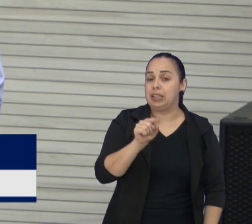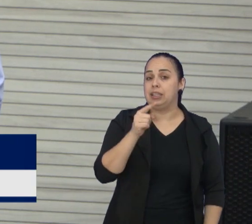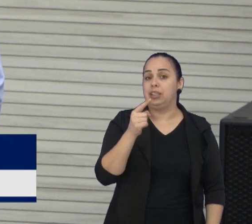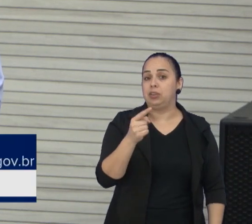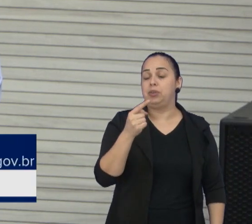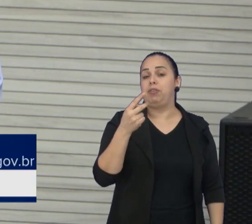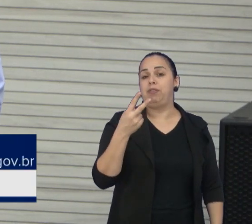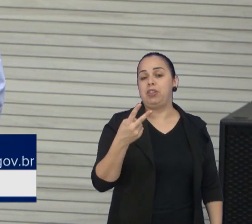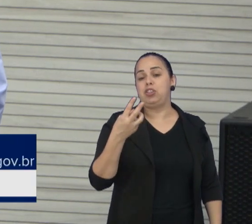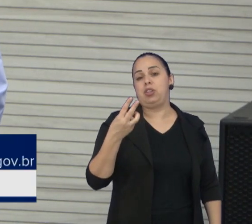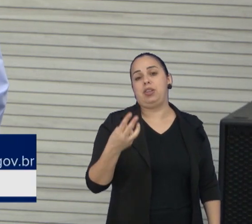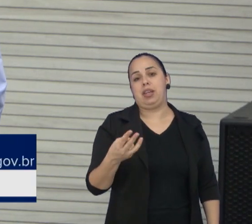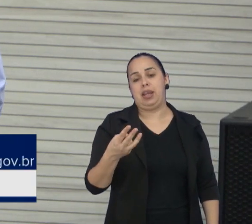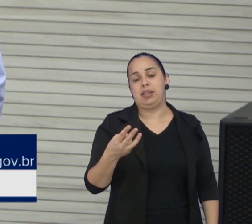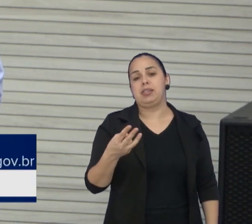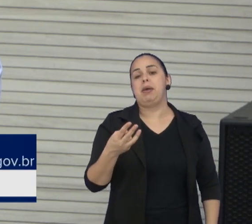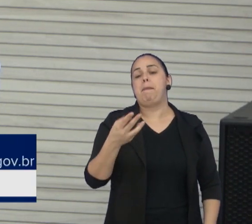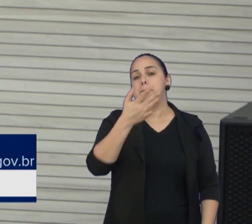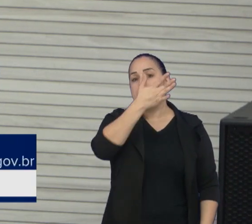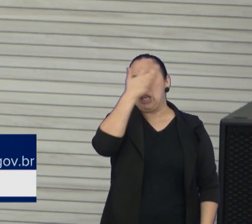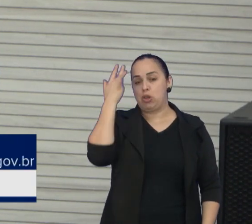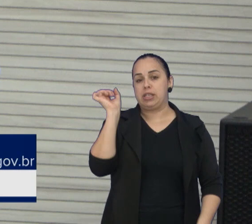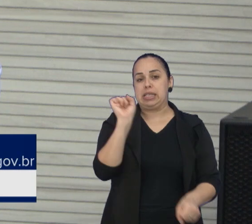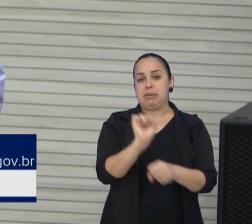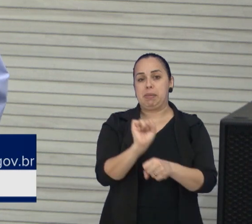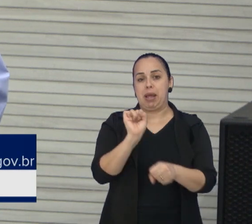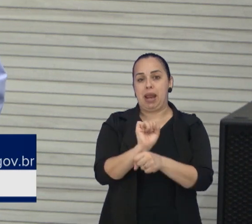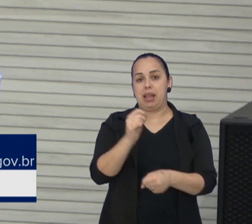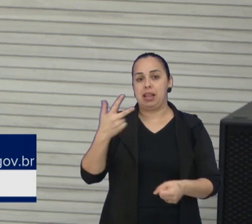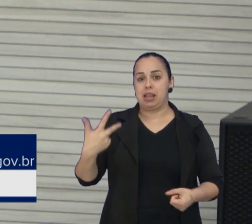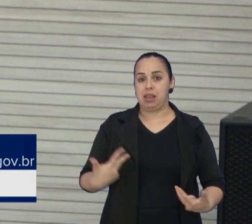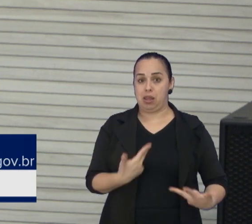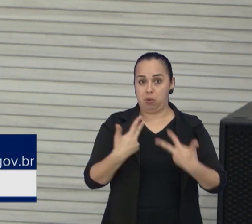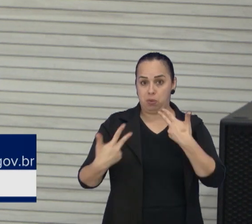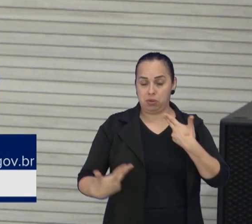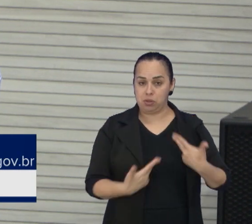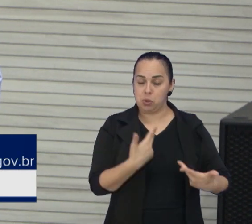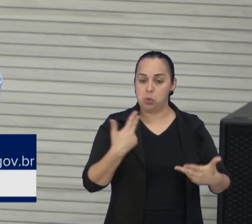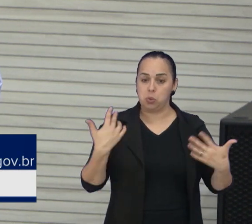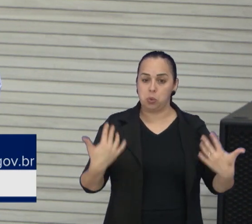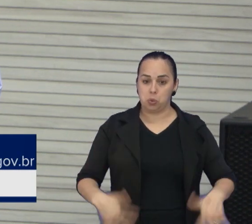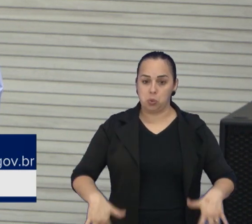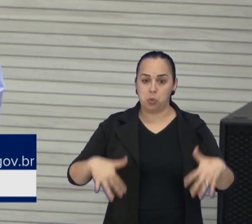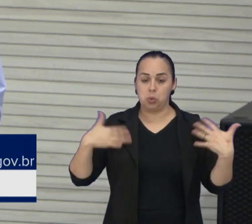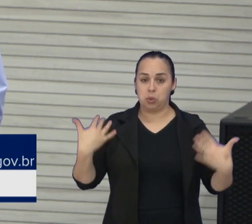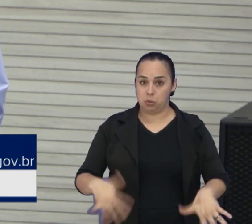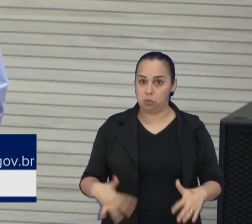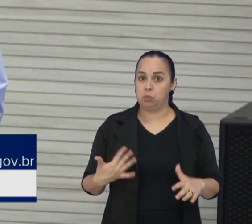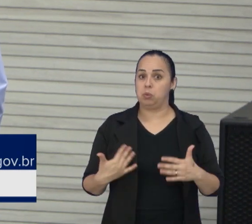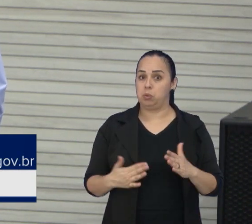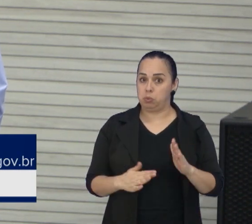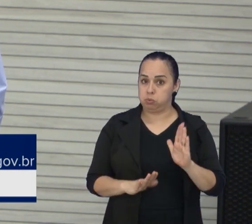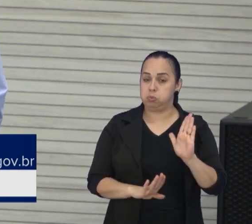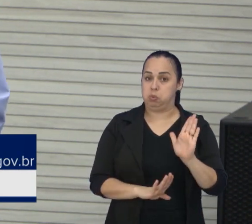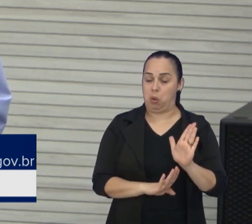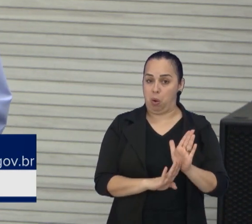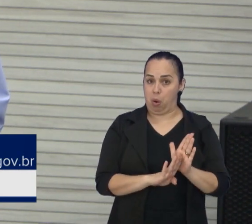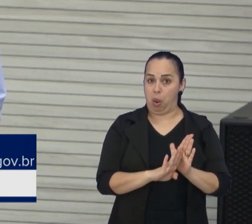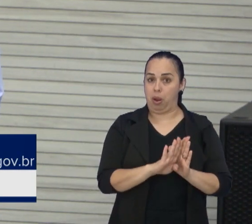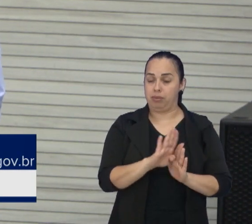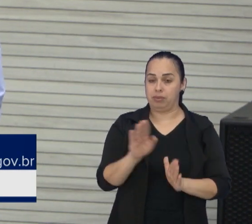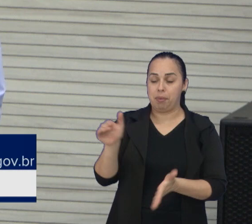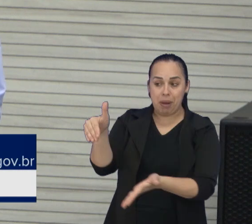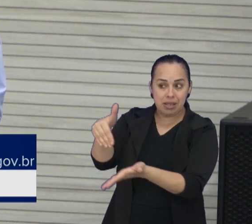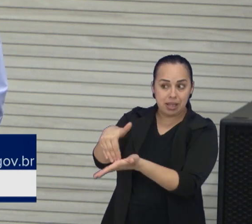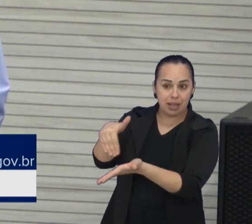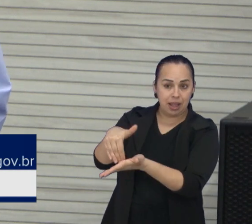12.123 pessoas aguardando cirurgias em nossa cidade. Então, esse número aí muito alto para a nossa secretária